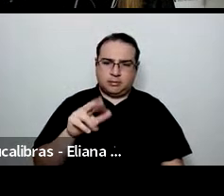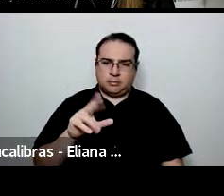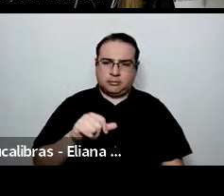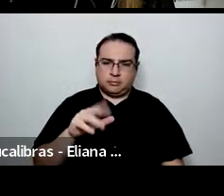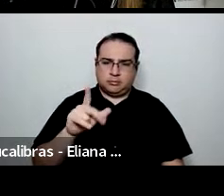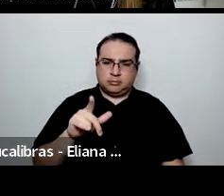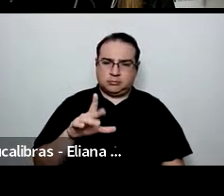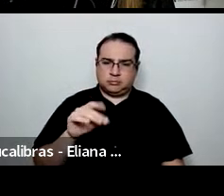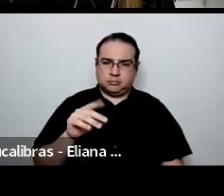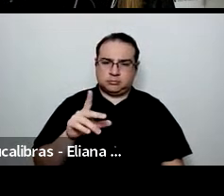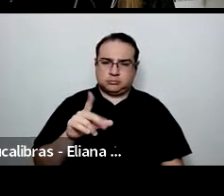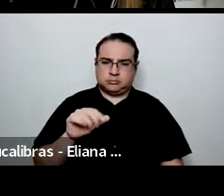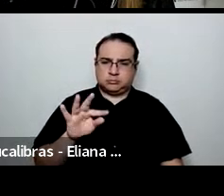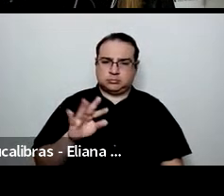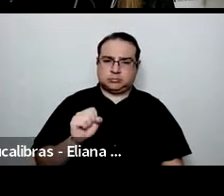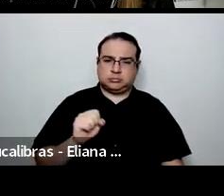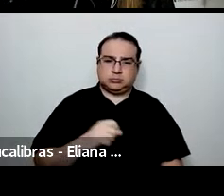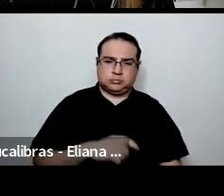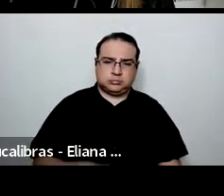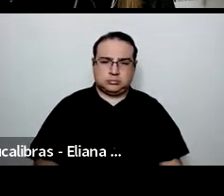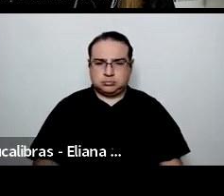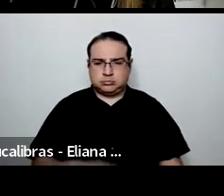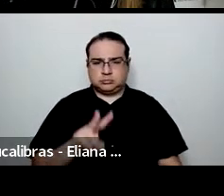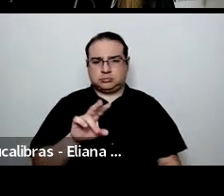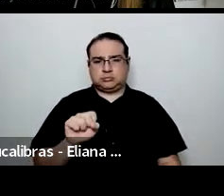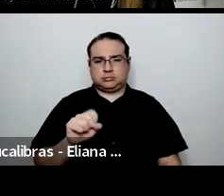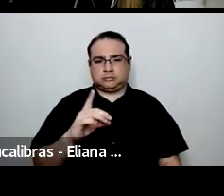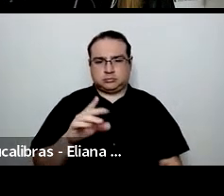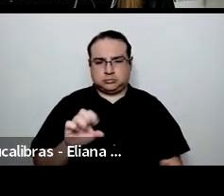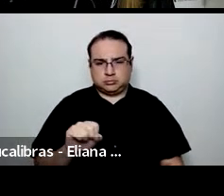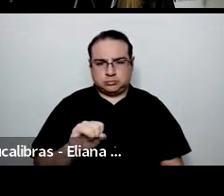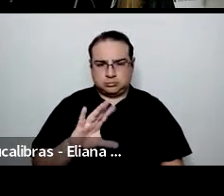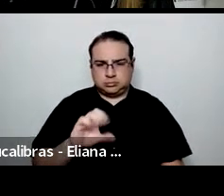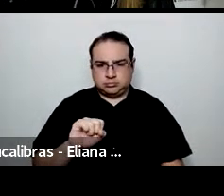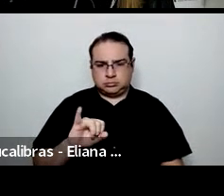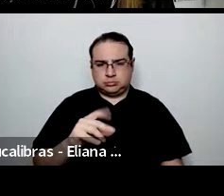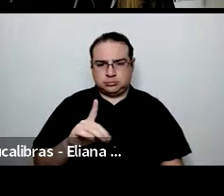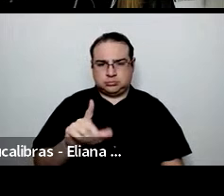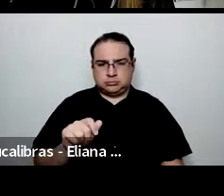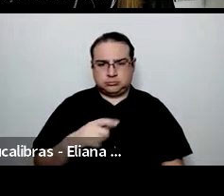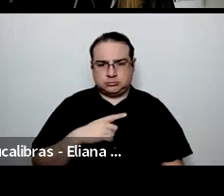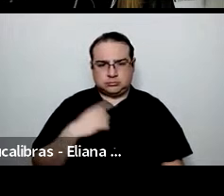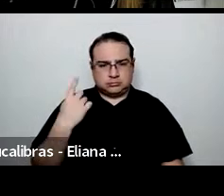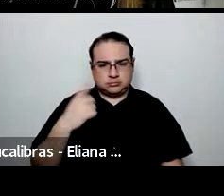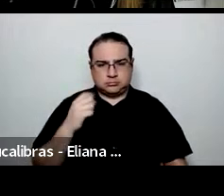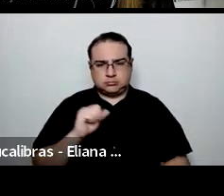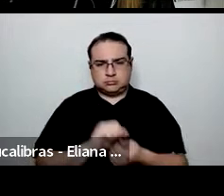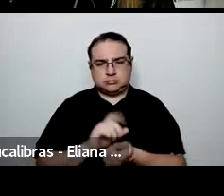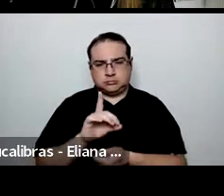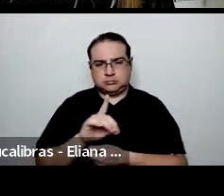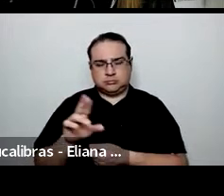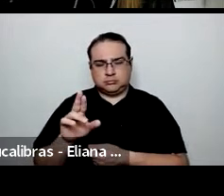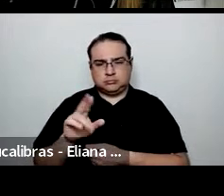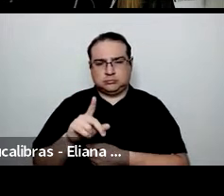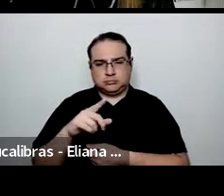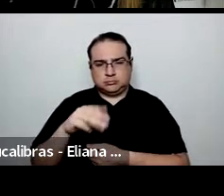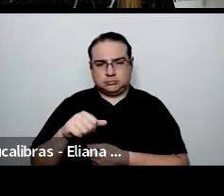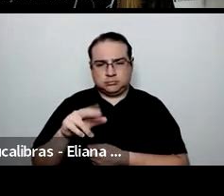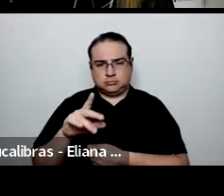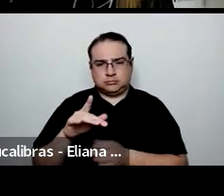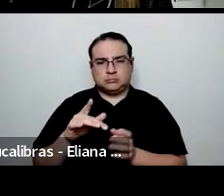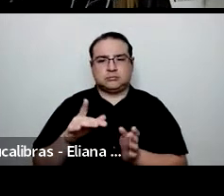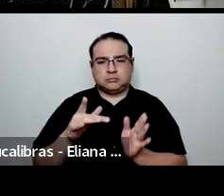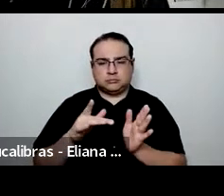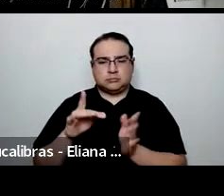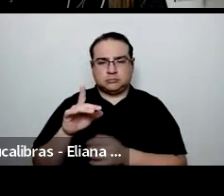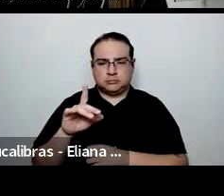Mauro Moraes Santos vs de sjb a advogado do do Egberto Magno dos Santos de Jesus